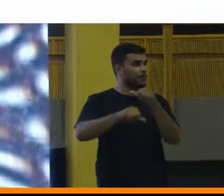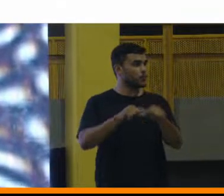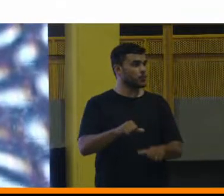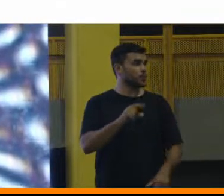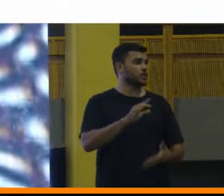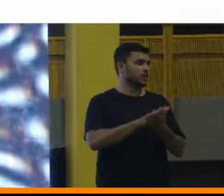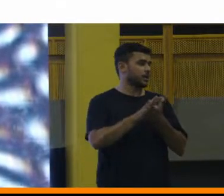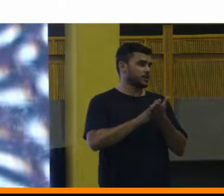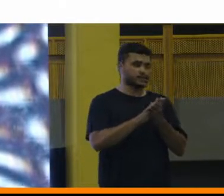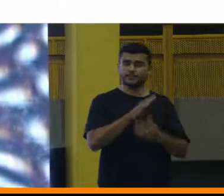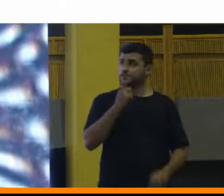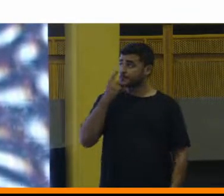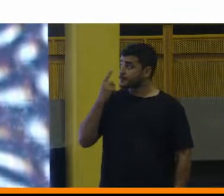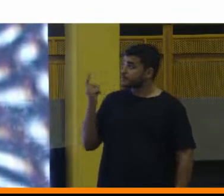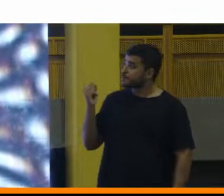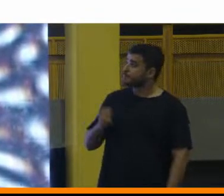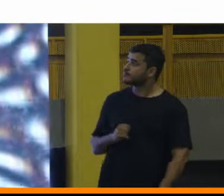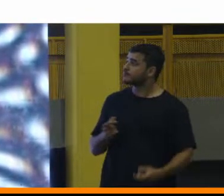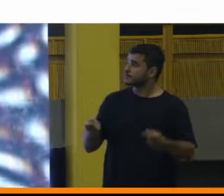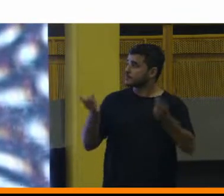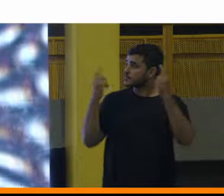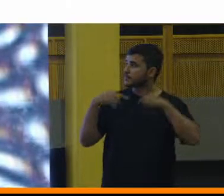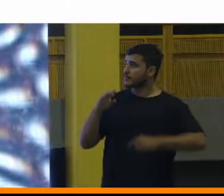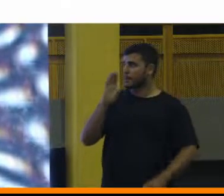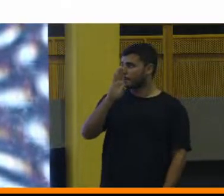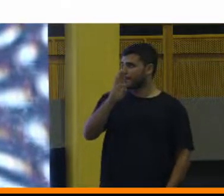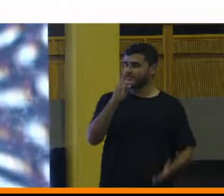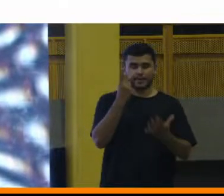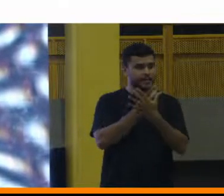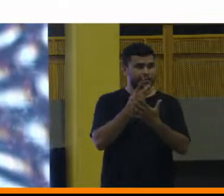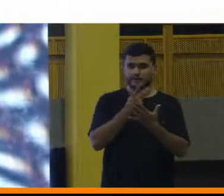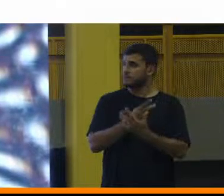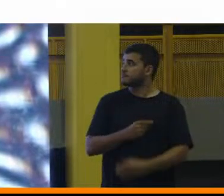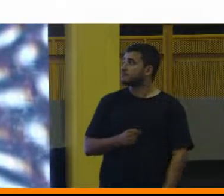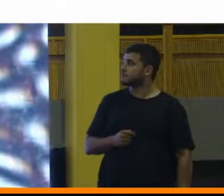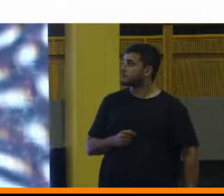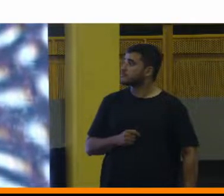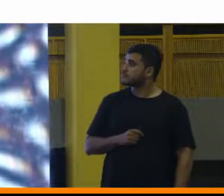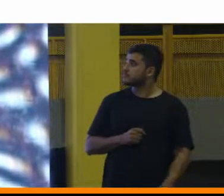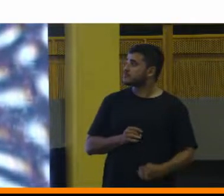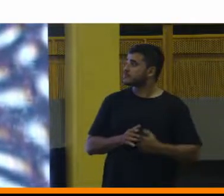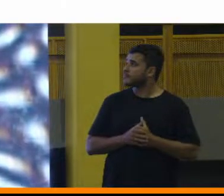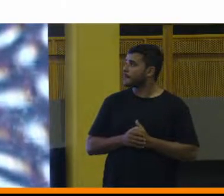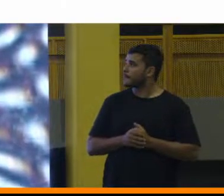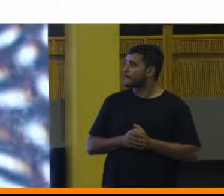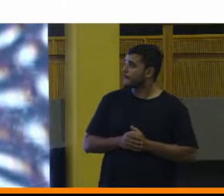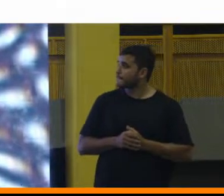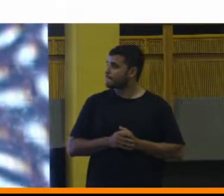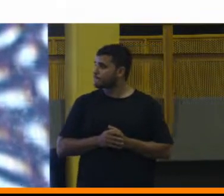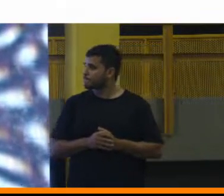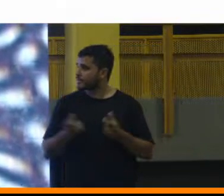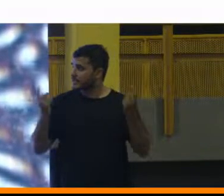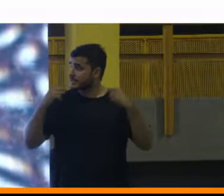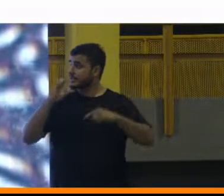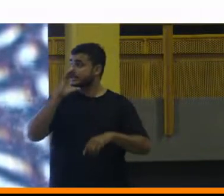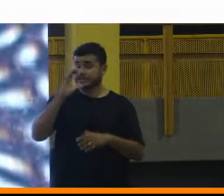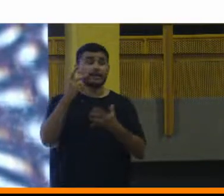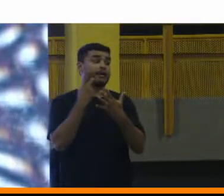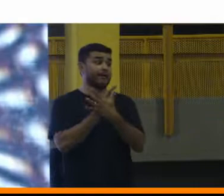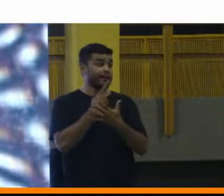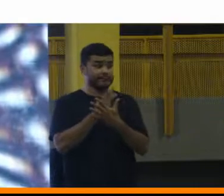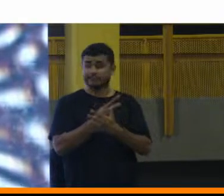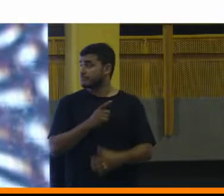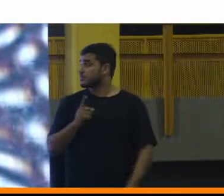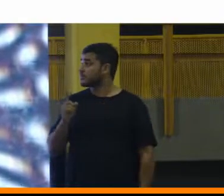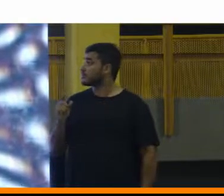C. Ambas sofrem aceleração. Sim, as duas têm. E as duas acelerações